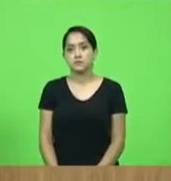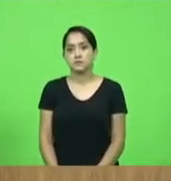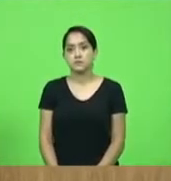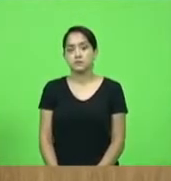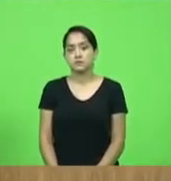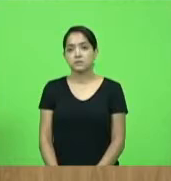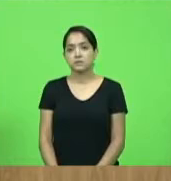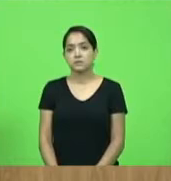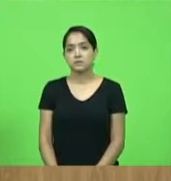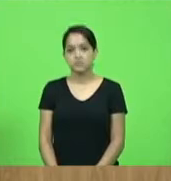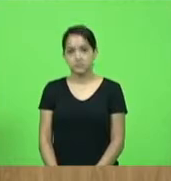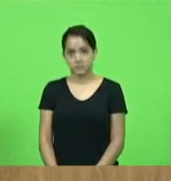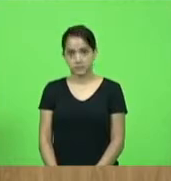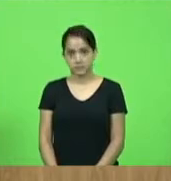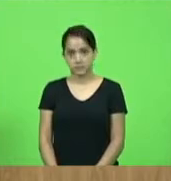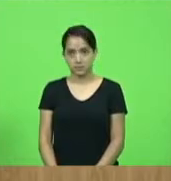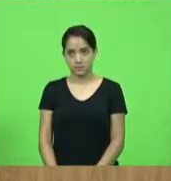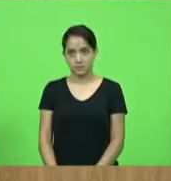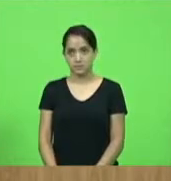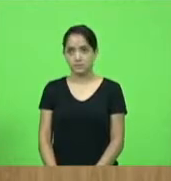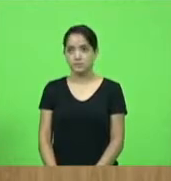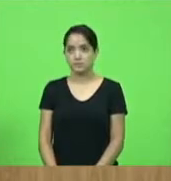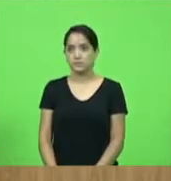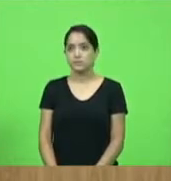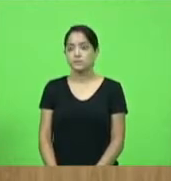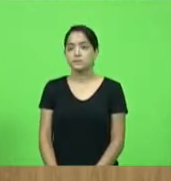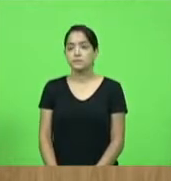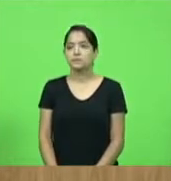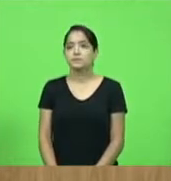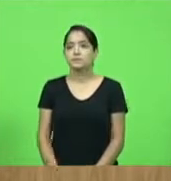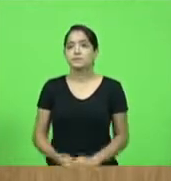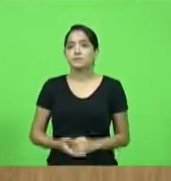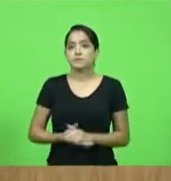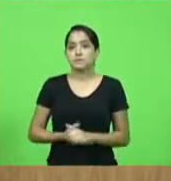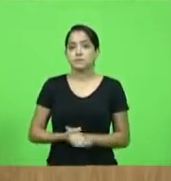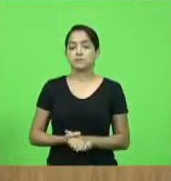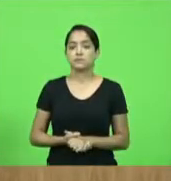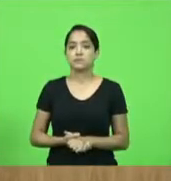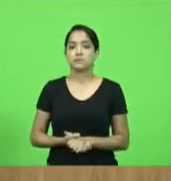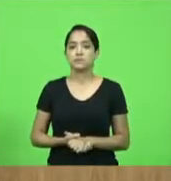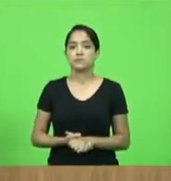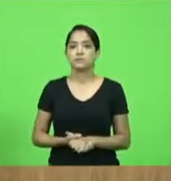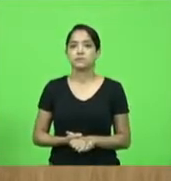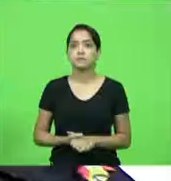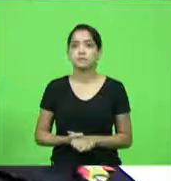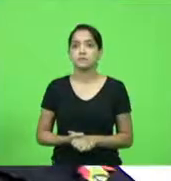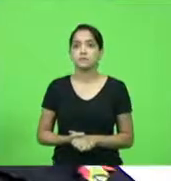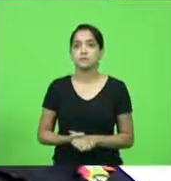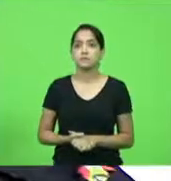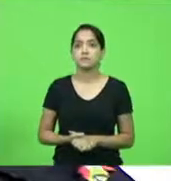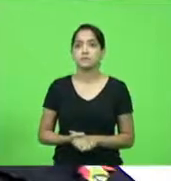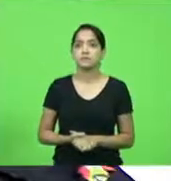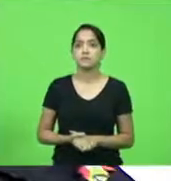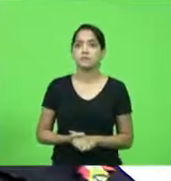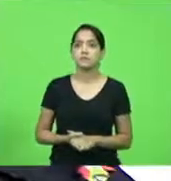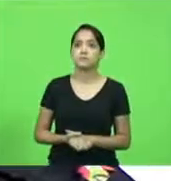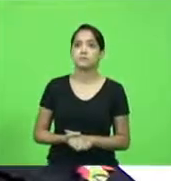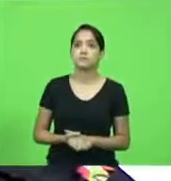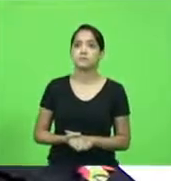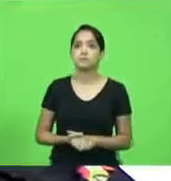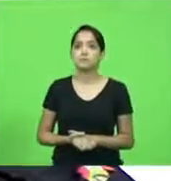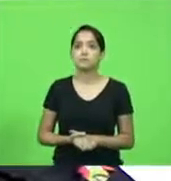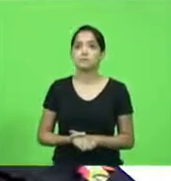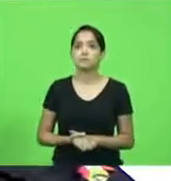Eu não sei nem o que fazer com tanto tempo, presidente. Muito, não, brincadeira. Eu passei tanto tempo na escassez de tempo, agora o jogo virou,